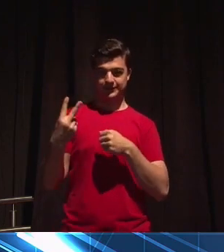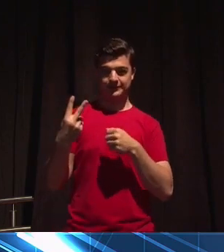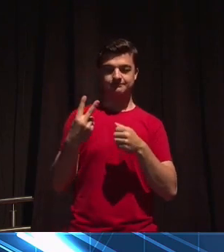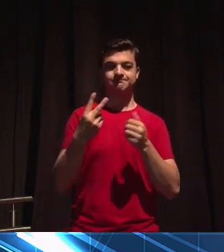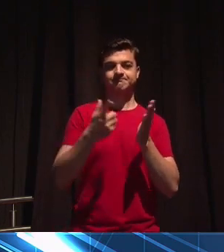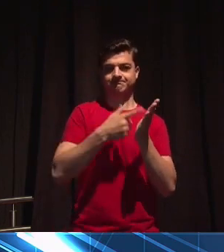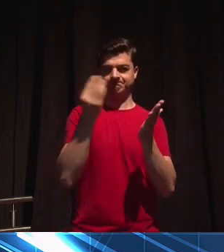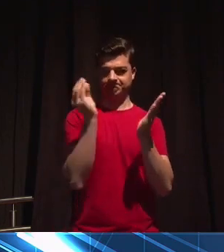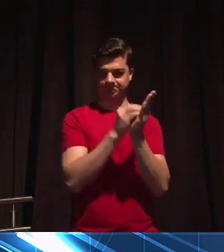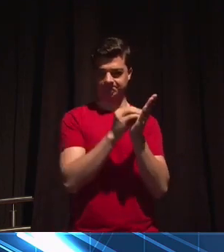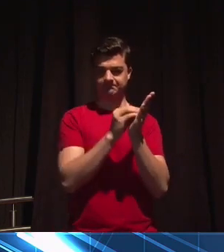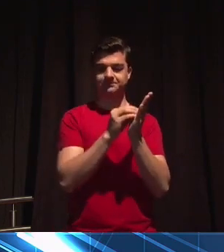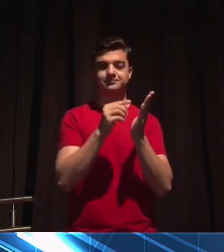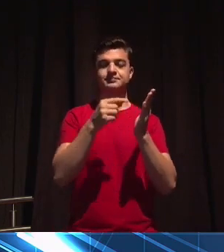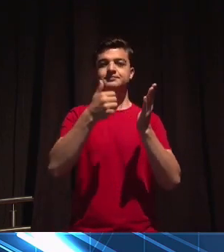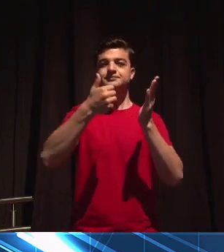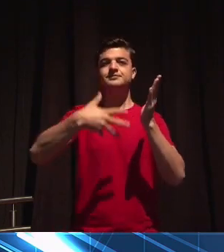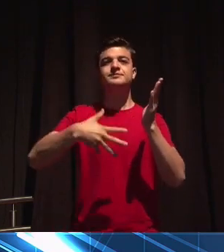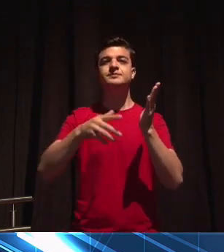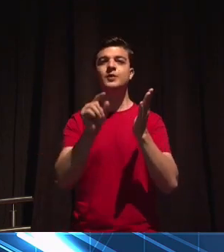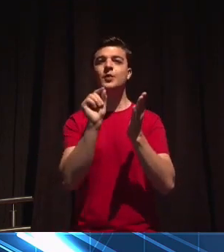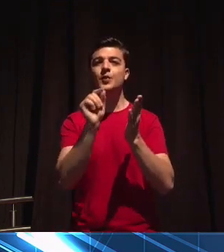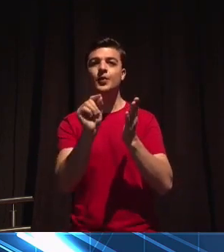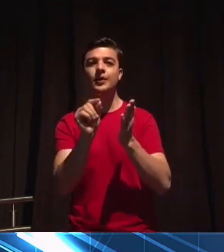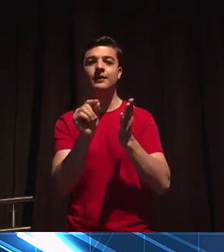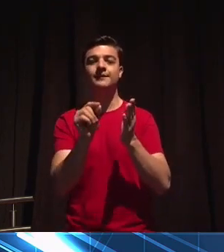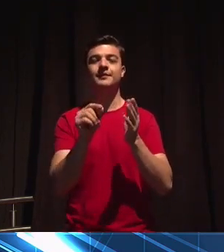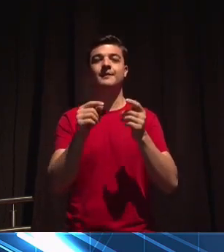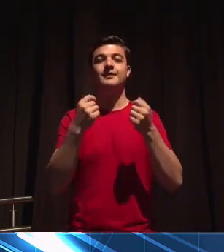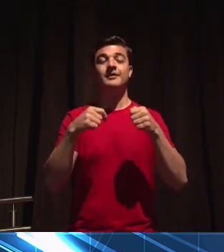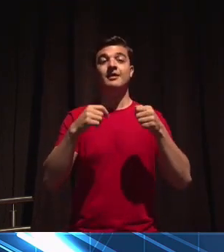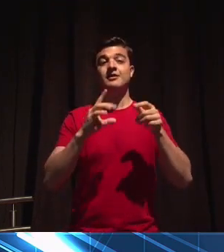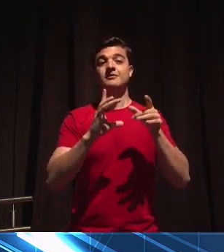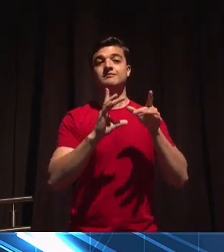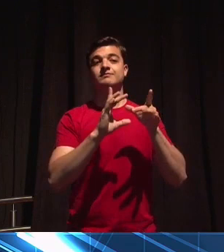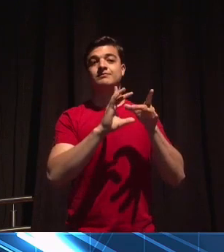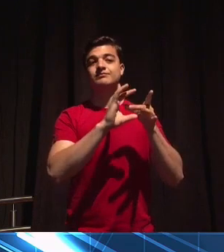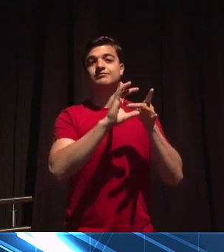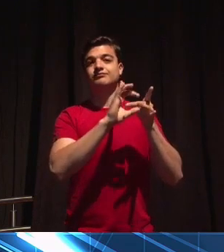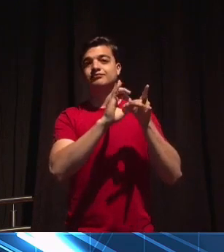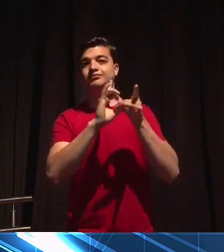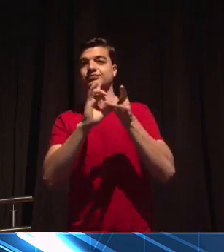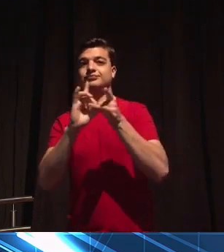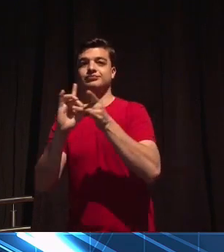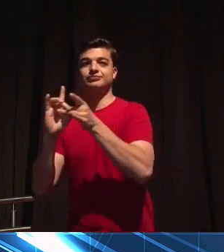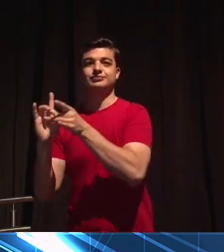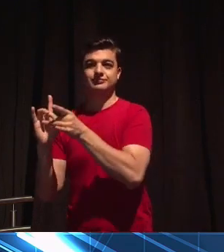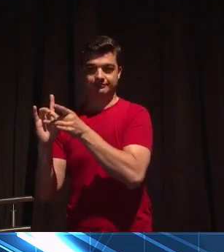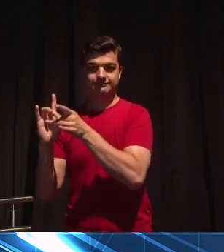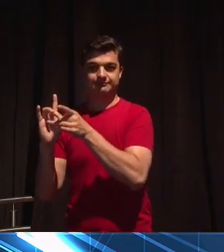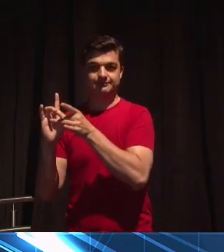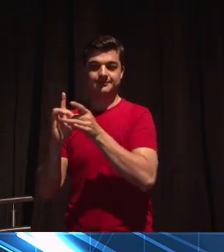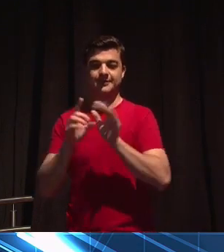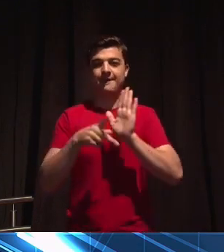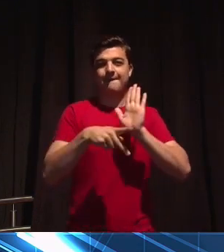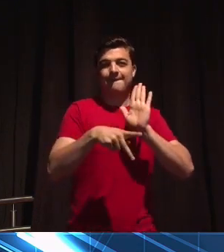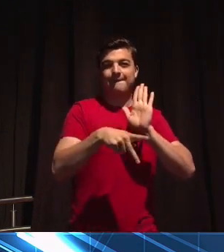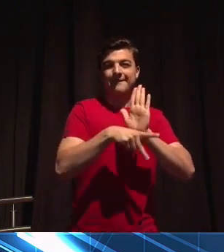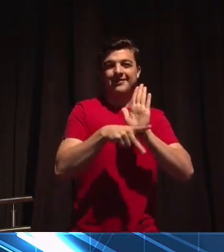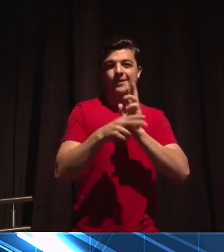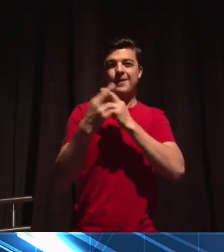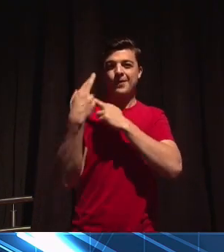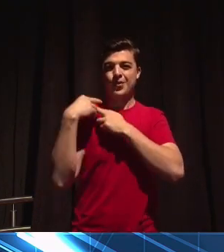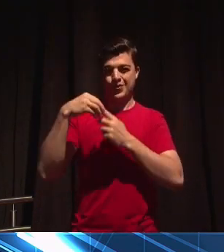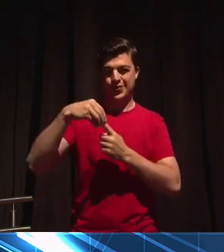DeMarco e melipa de Jones e fala que da ideia de coesão porque ele tava querendo dizer aqui a ideia de coesão com esse princípio ou essa dica